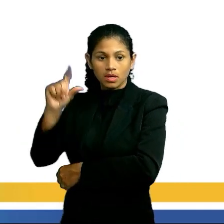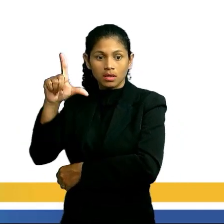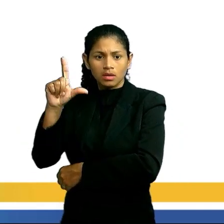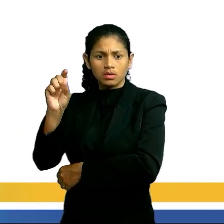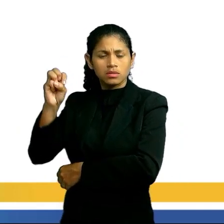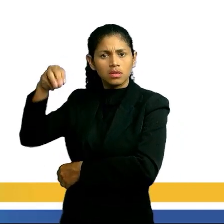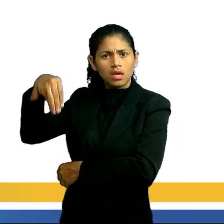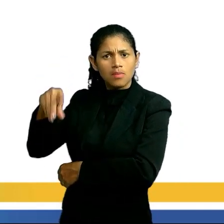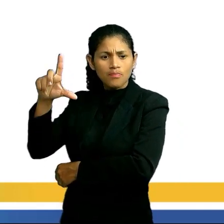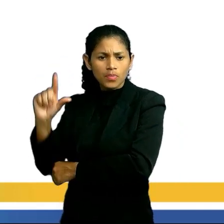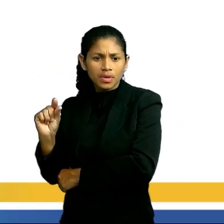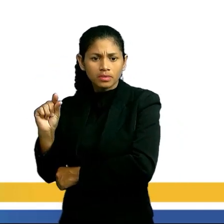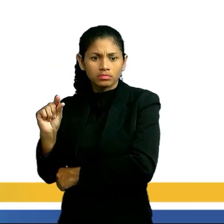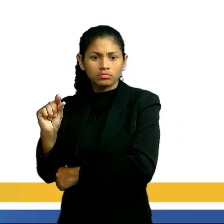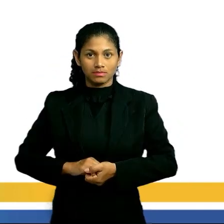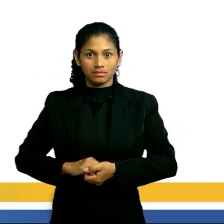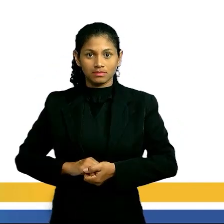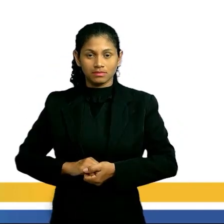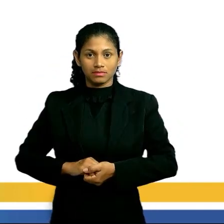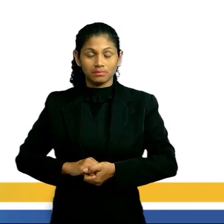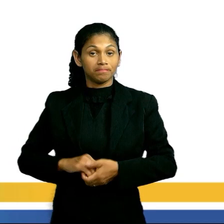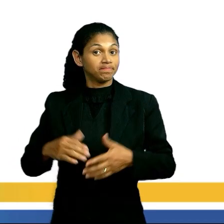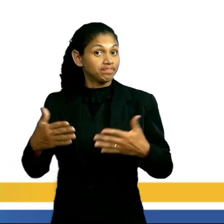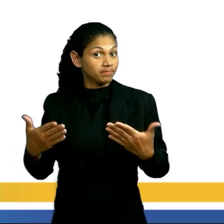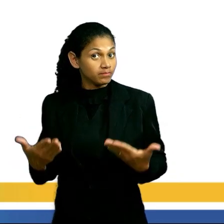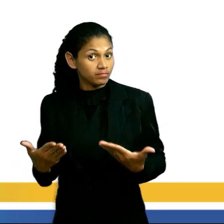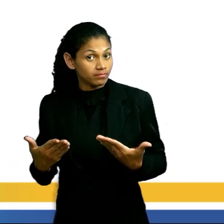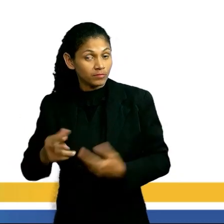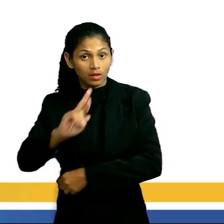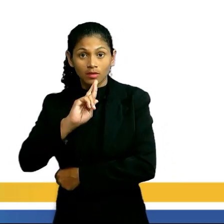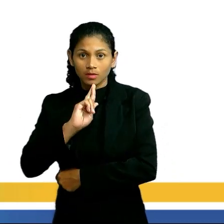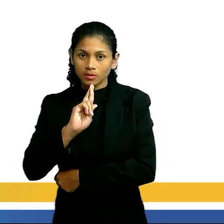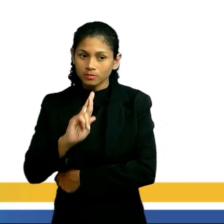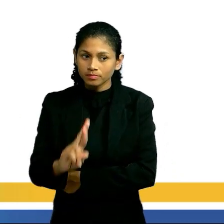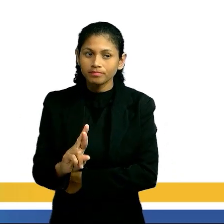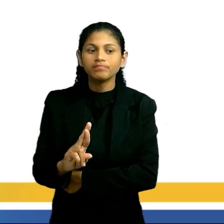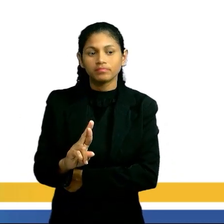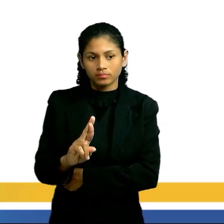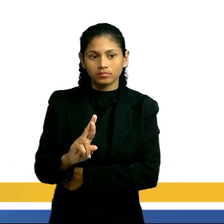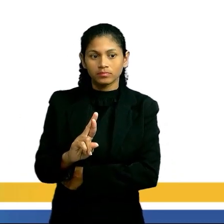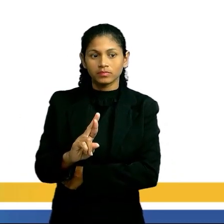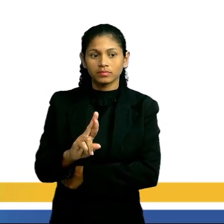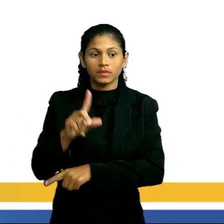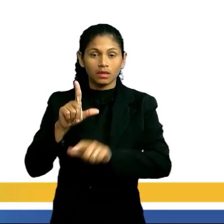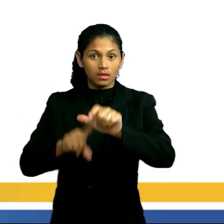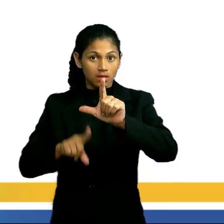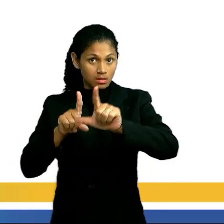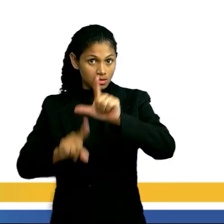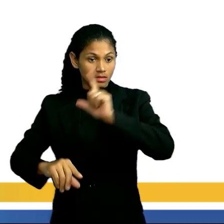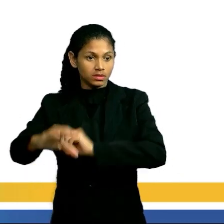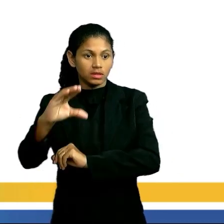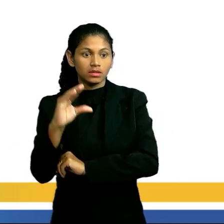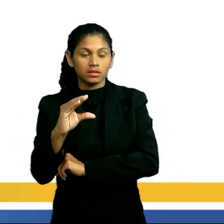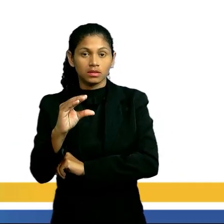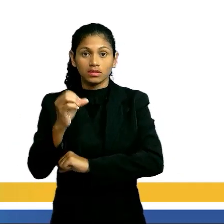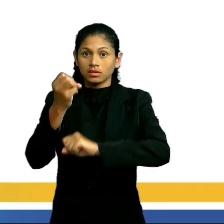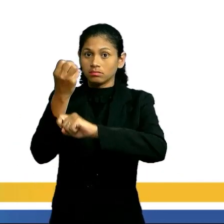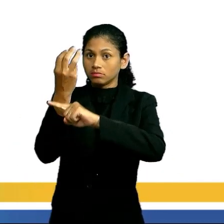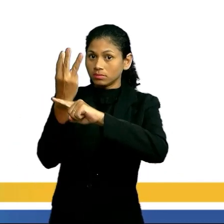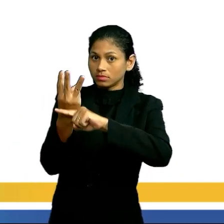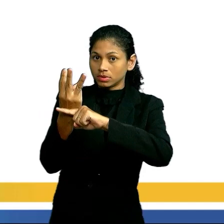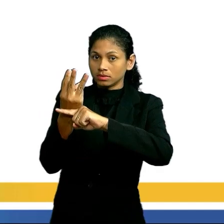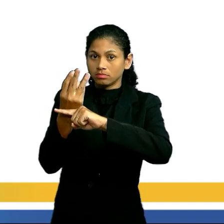qual outro? Nenhum outro mais. Então, o nosso resultado vai ser 3